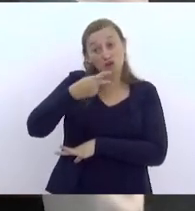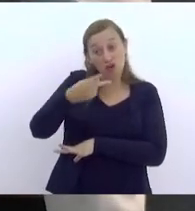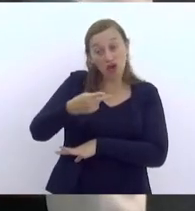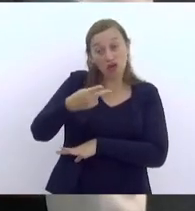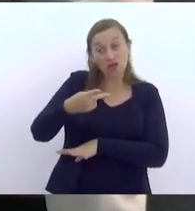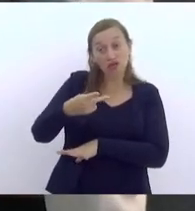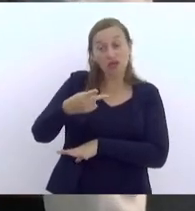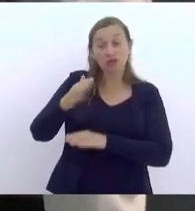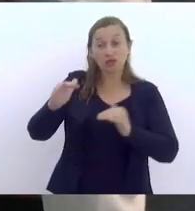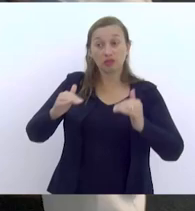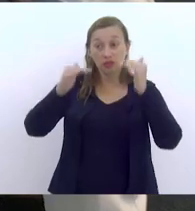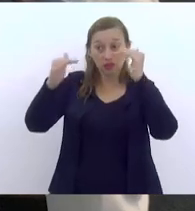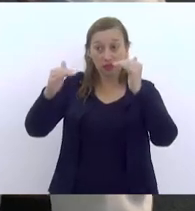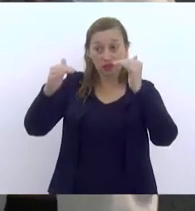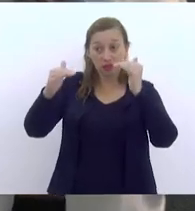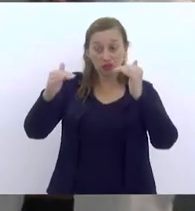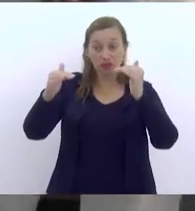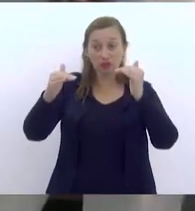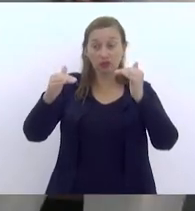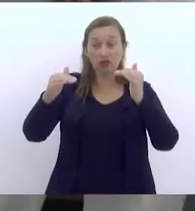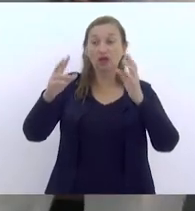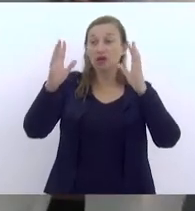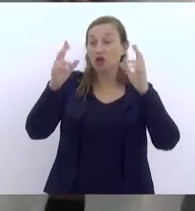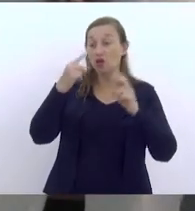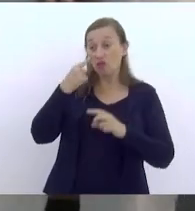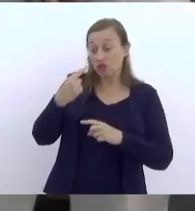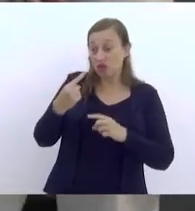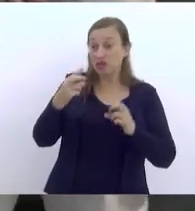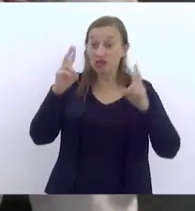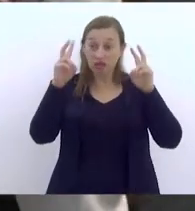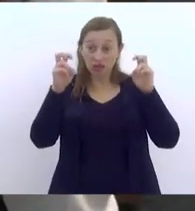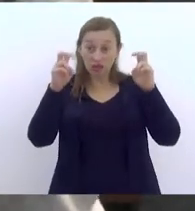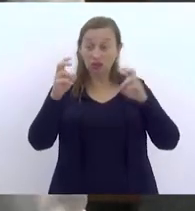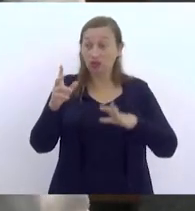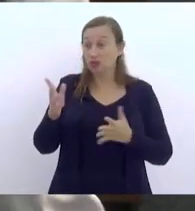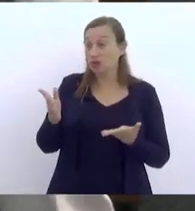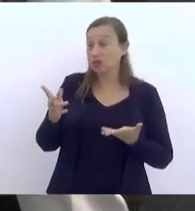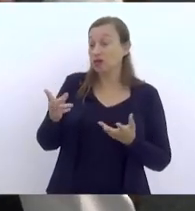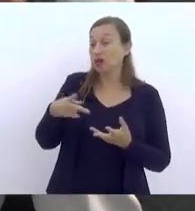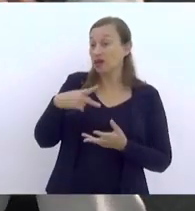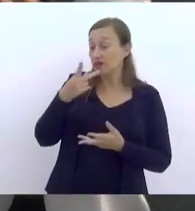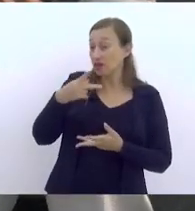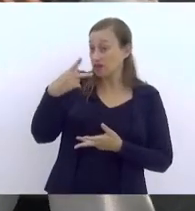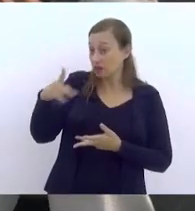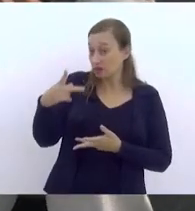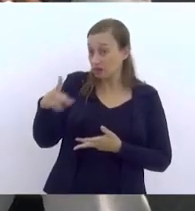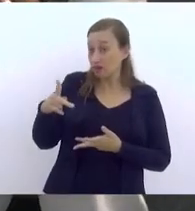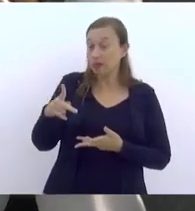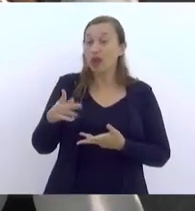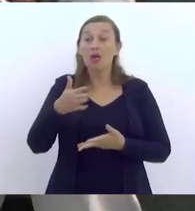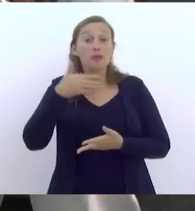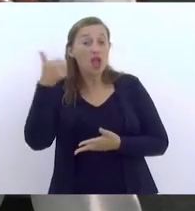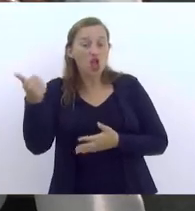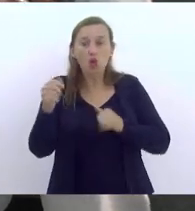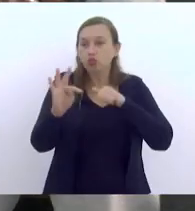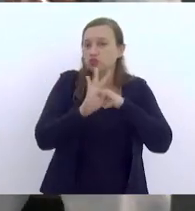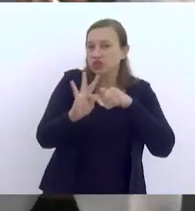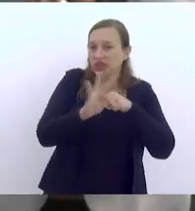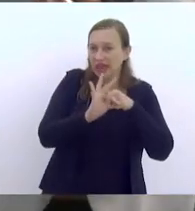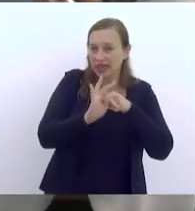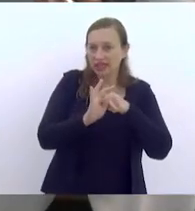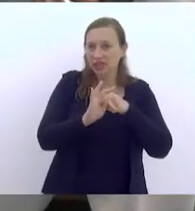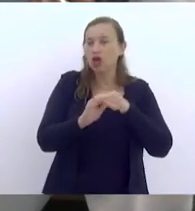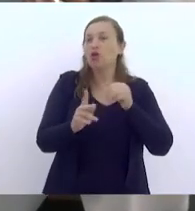que eu me deparo com essa questão agora pelos argumentos trazidos, a questão é de uma melhor técnica